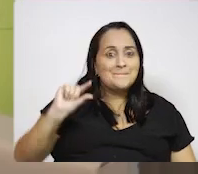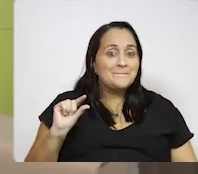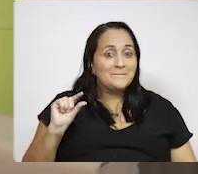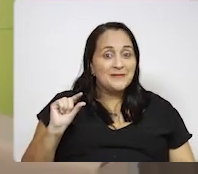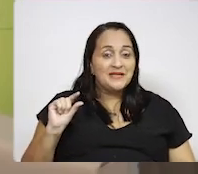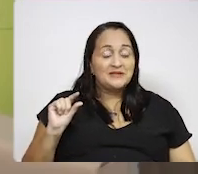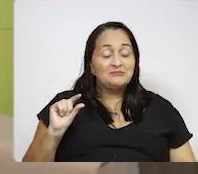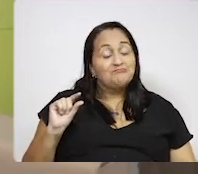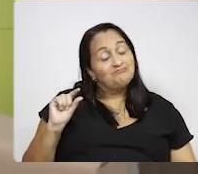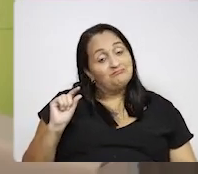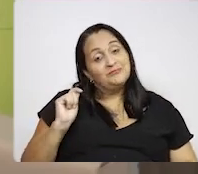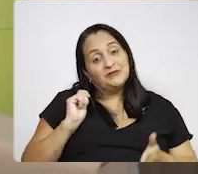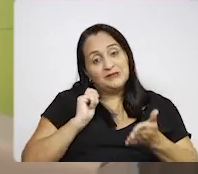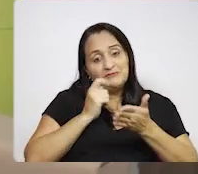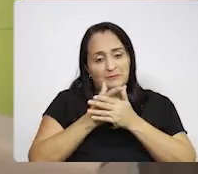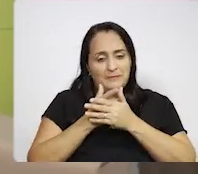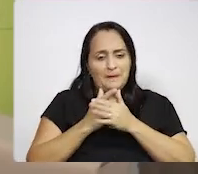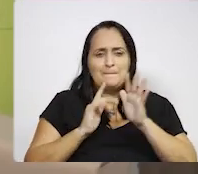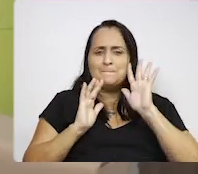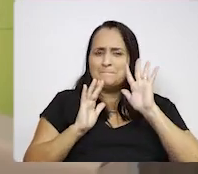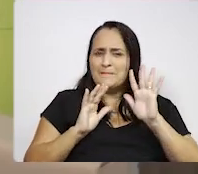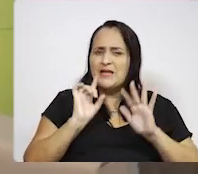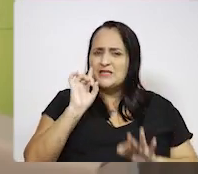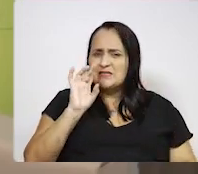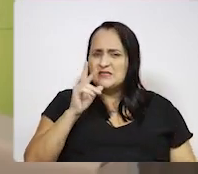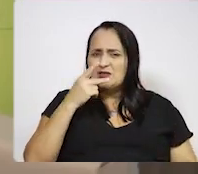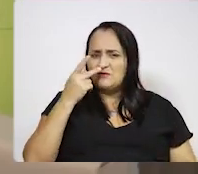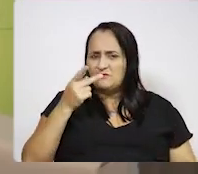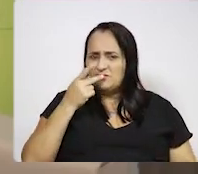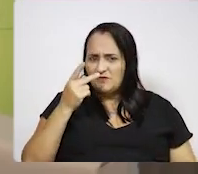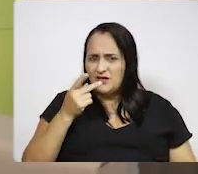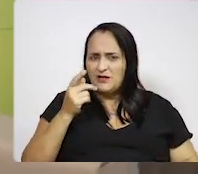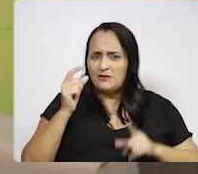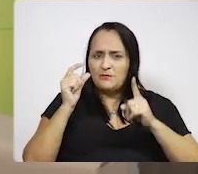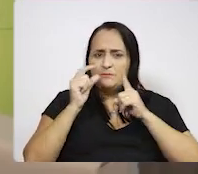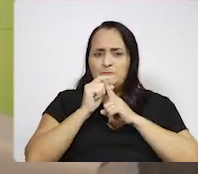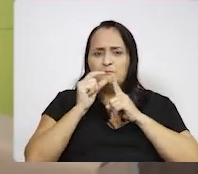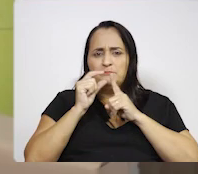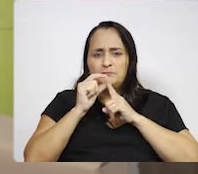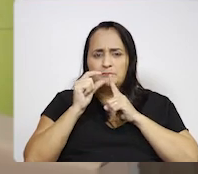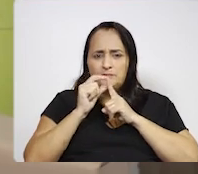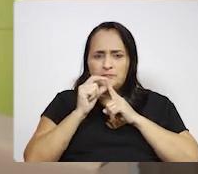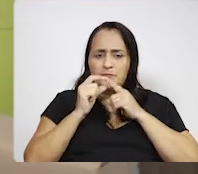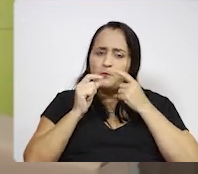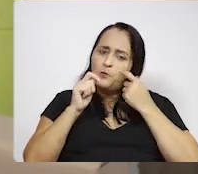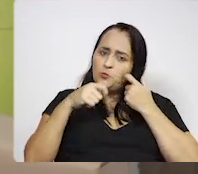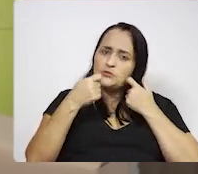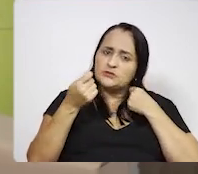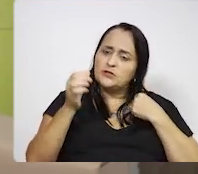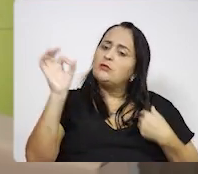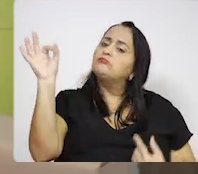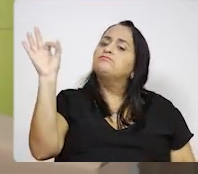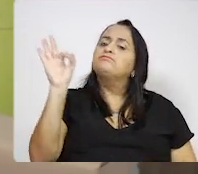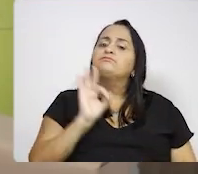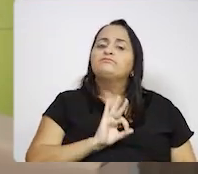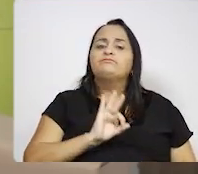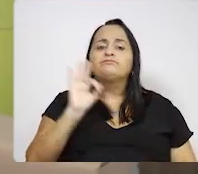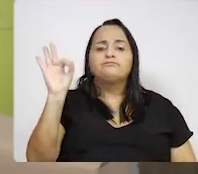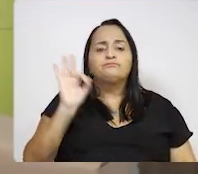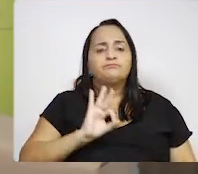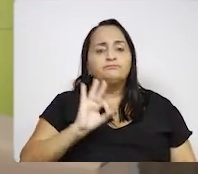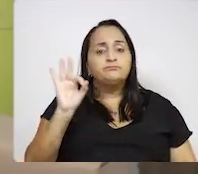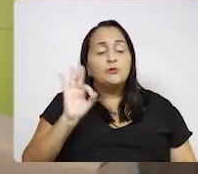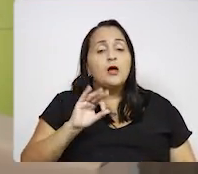pagar. Mas quando eu falo porcento, esse porcento faz referência a um tipo de